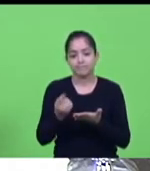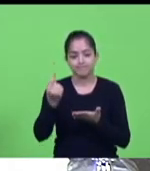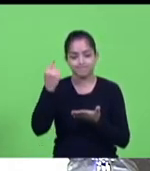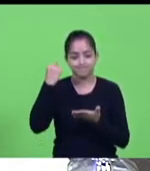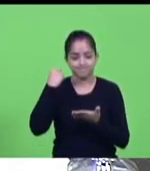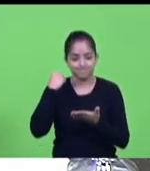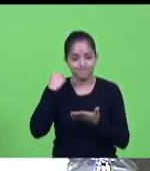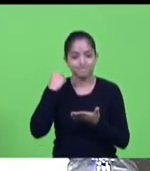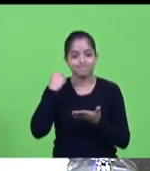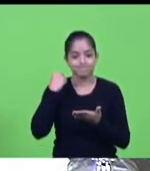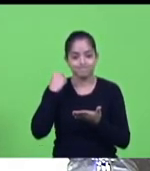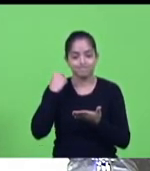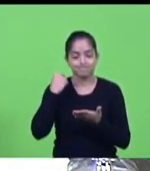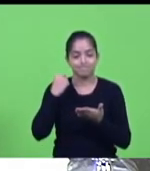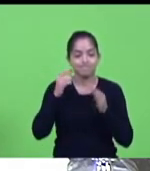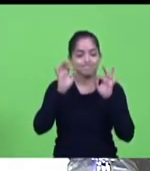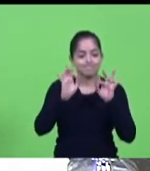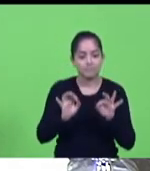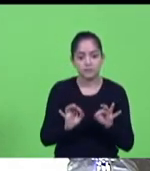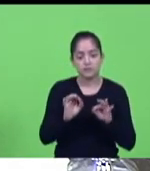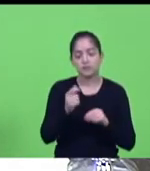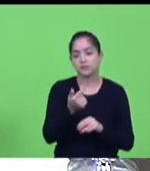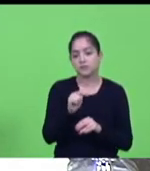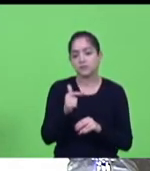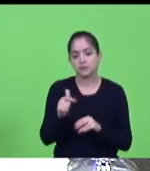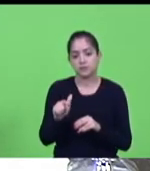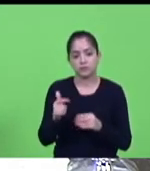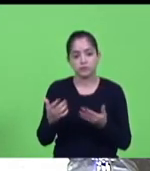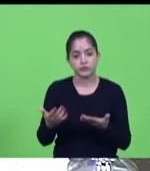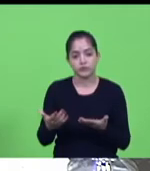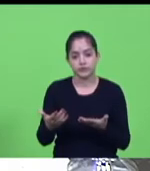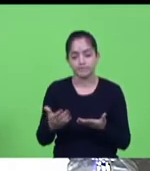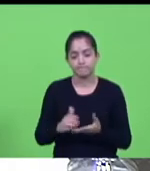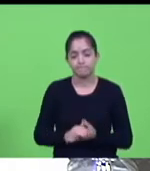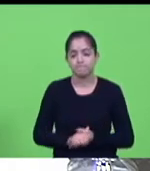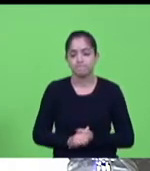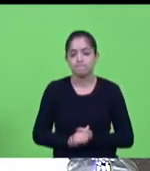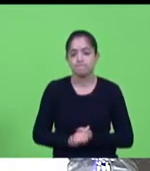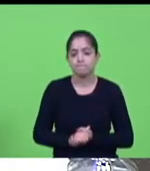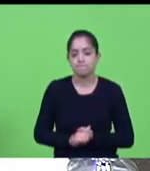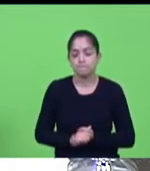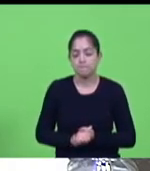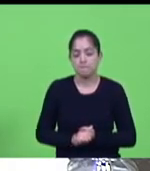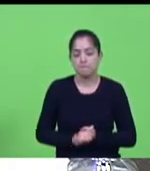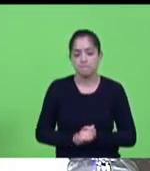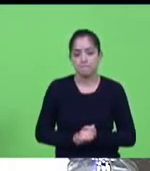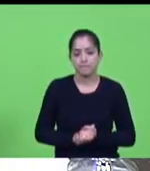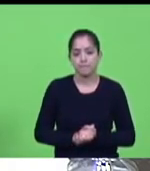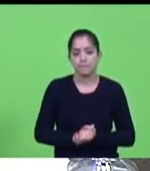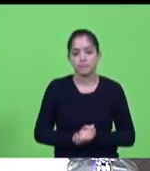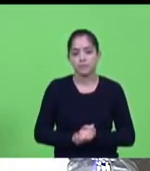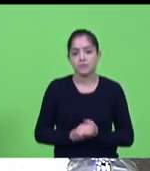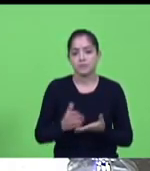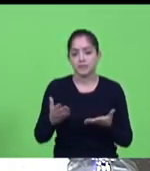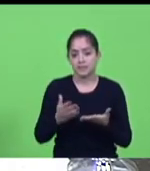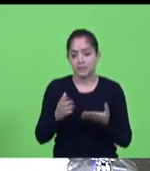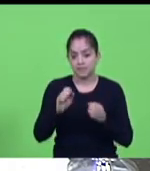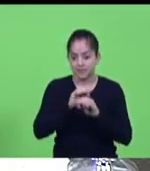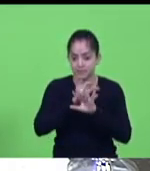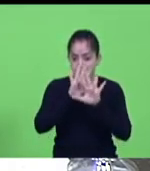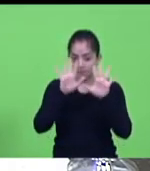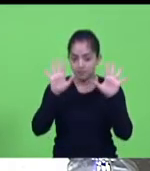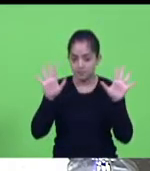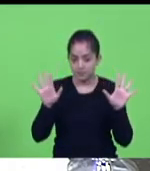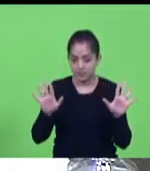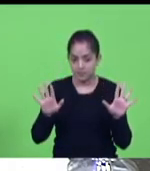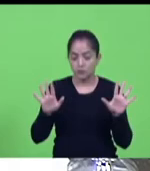mergulhado na incerteza, deputado Fabiano da Luz. E essa luz